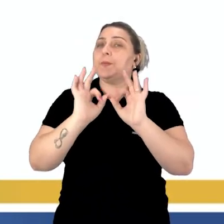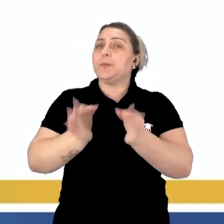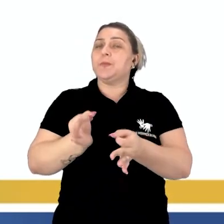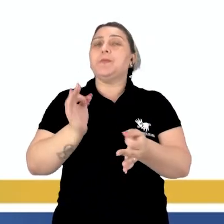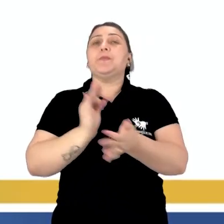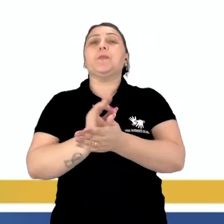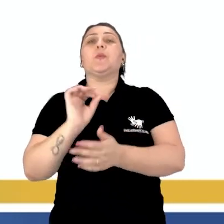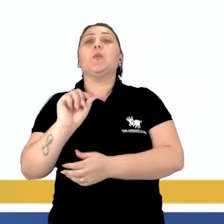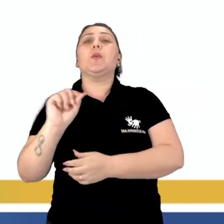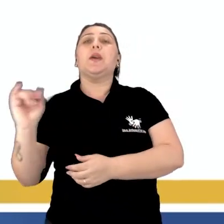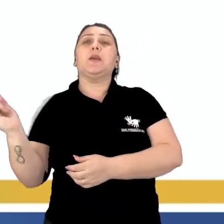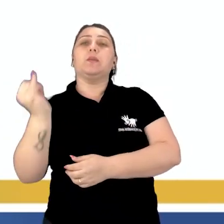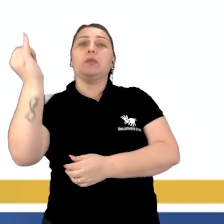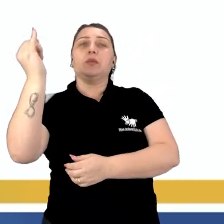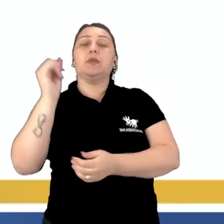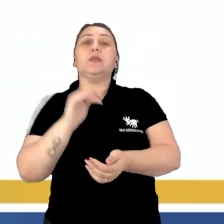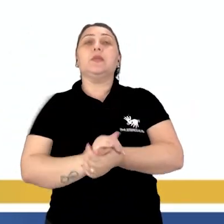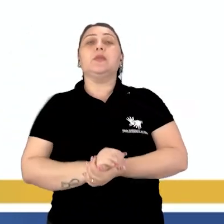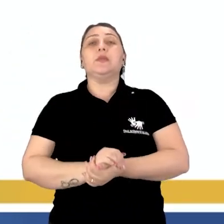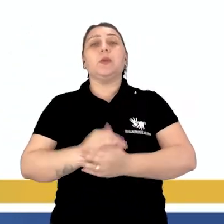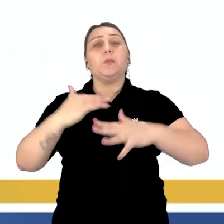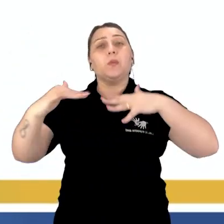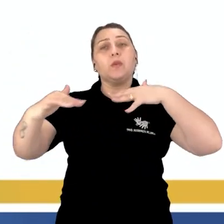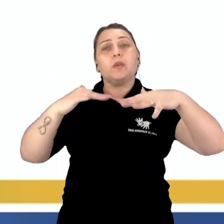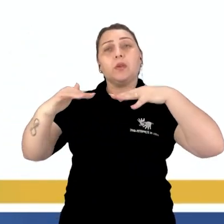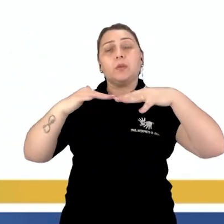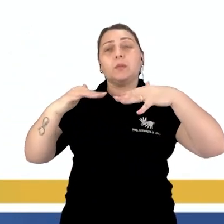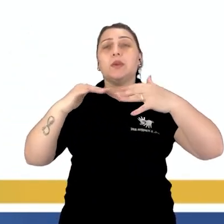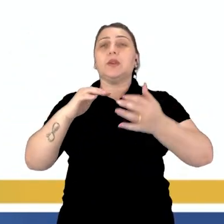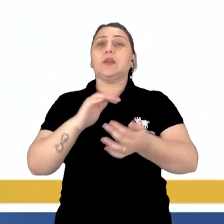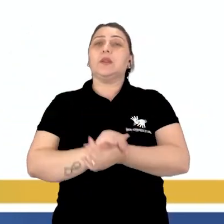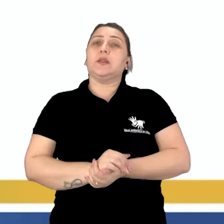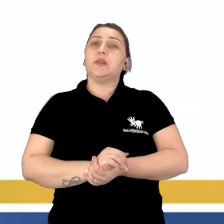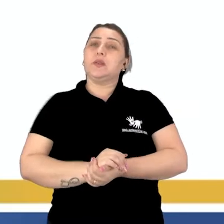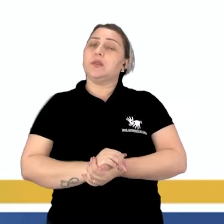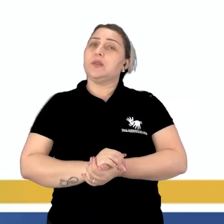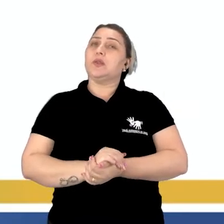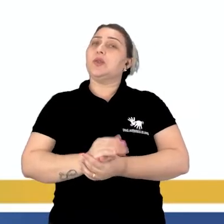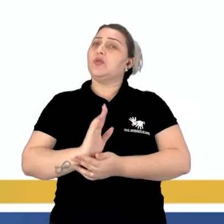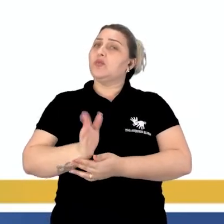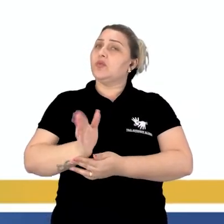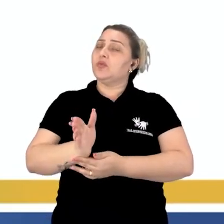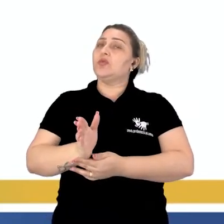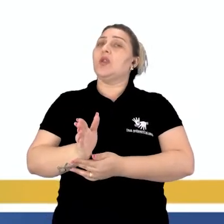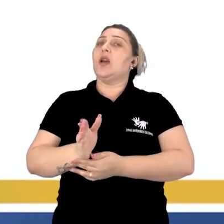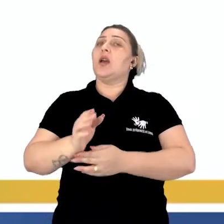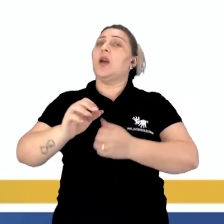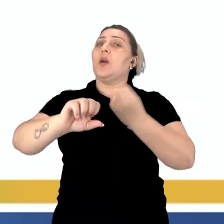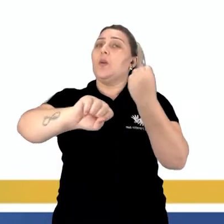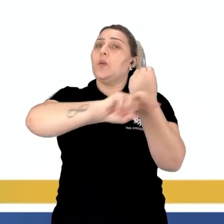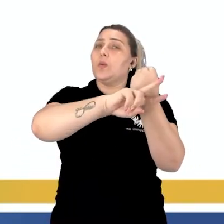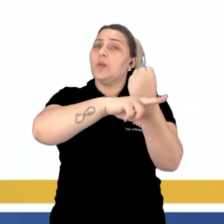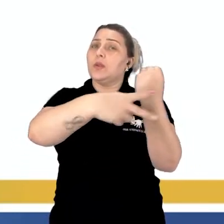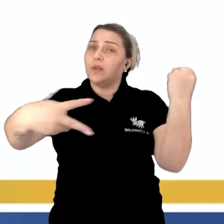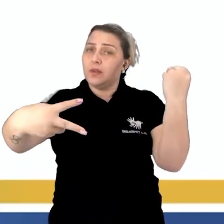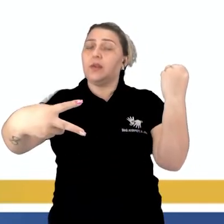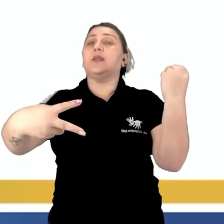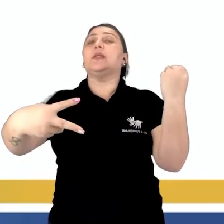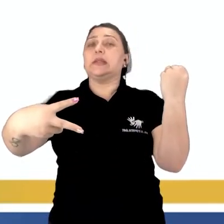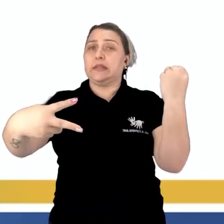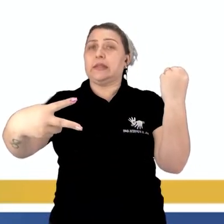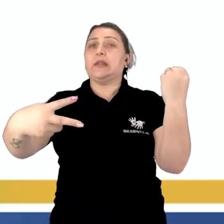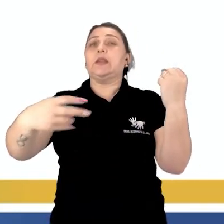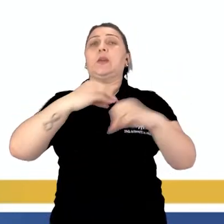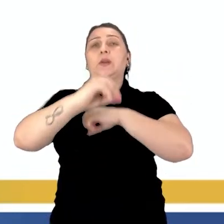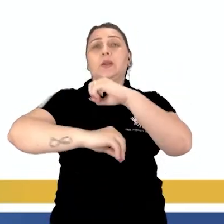o que é importante a gente destacar? Que assim como o movimento de translação ele gera consequência aí das estações do ano, rotação